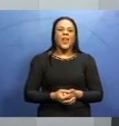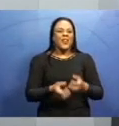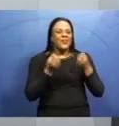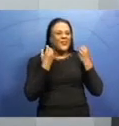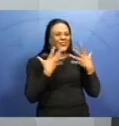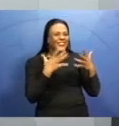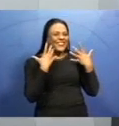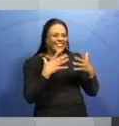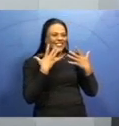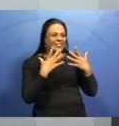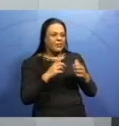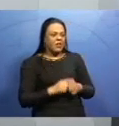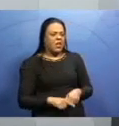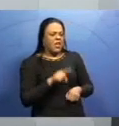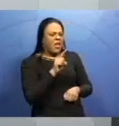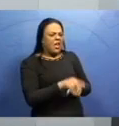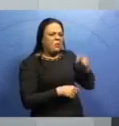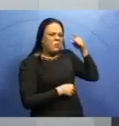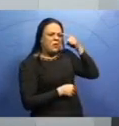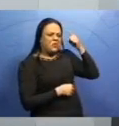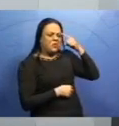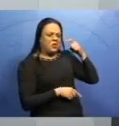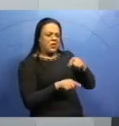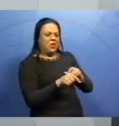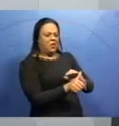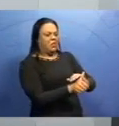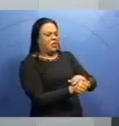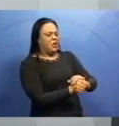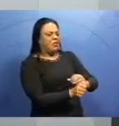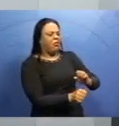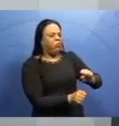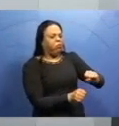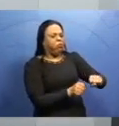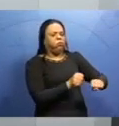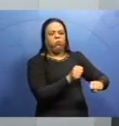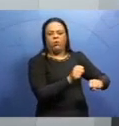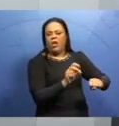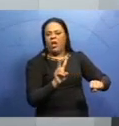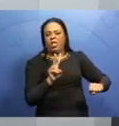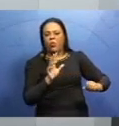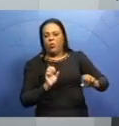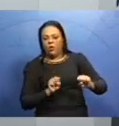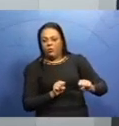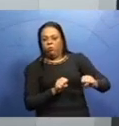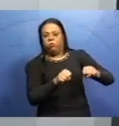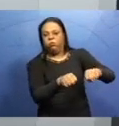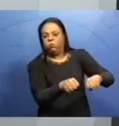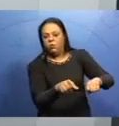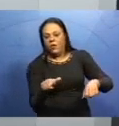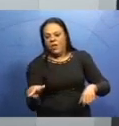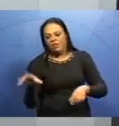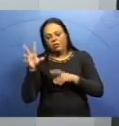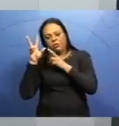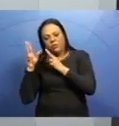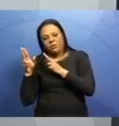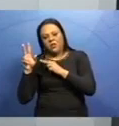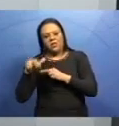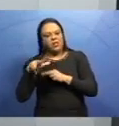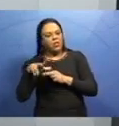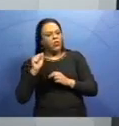Muito bem. Ela achou que jamais a tartaruga iria passá-la enquanto ela dormia.